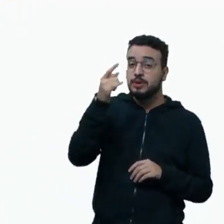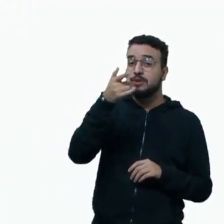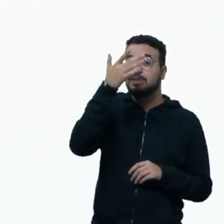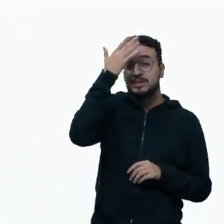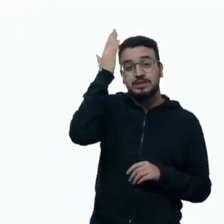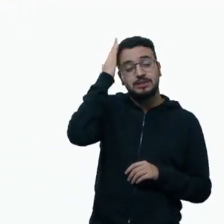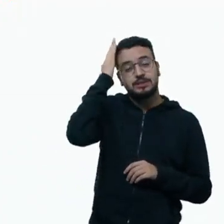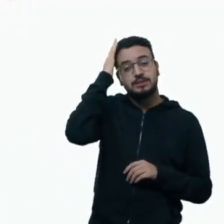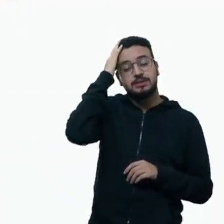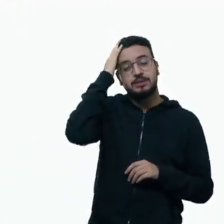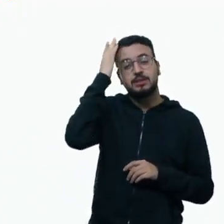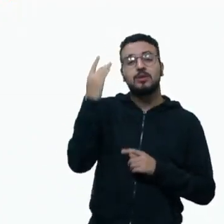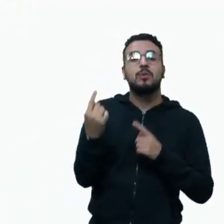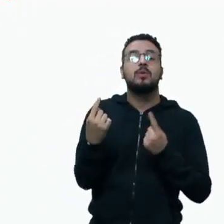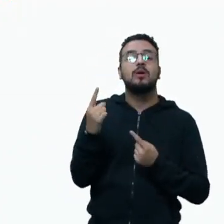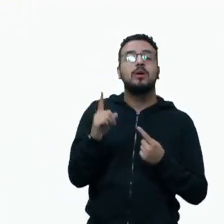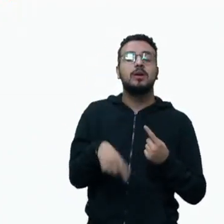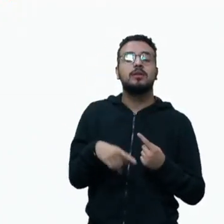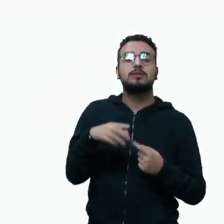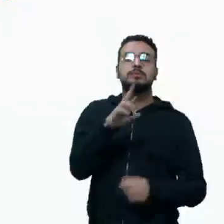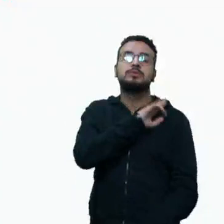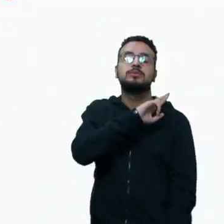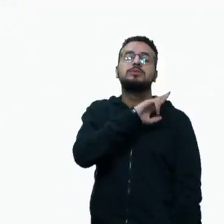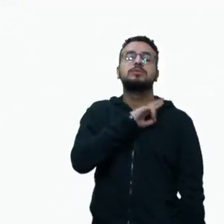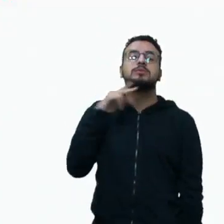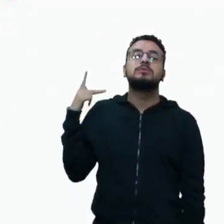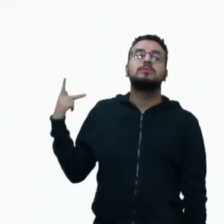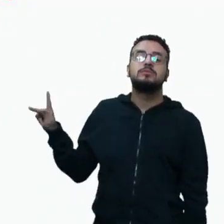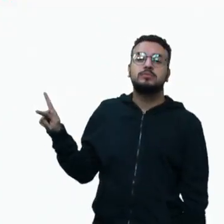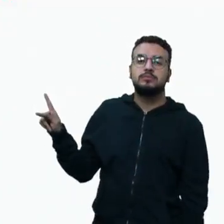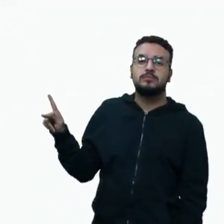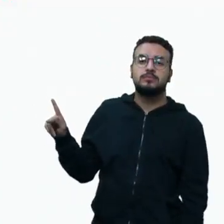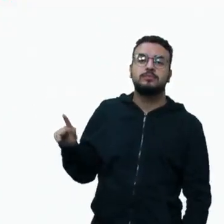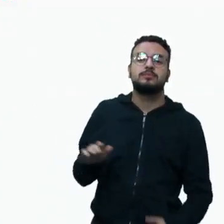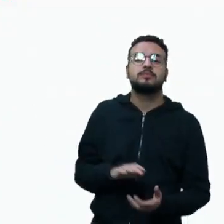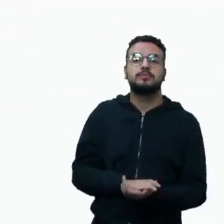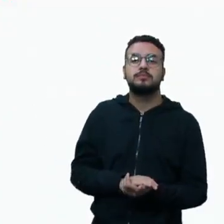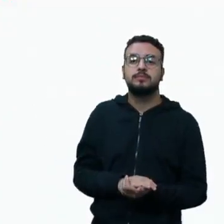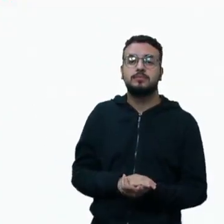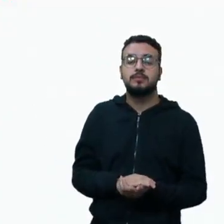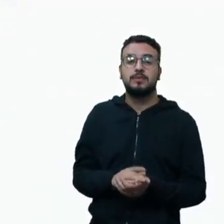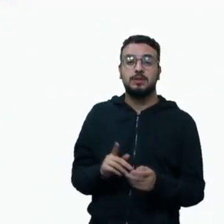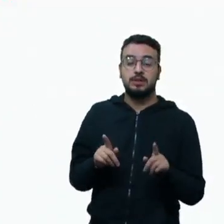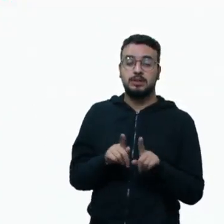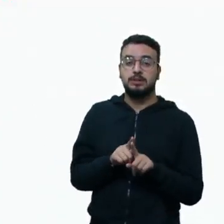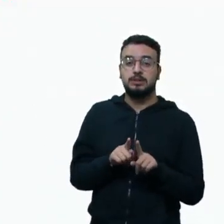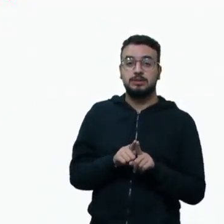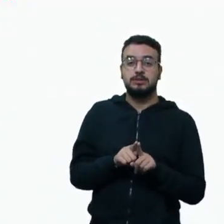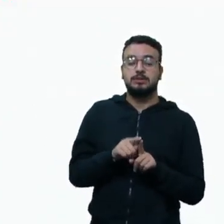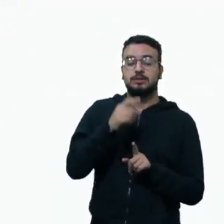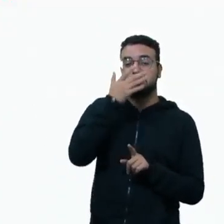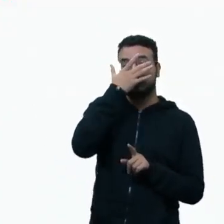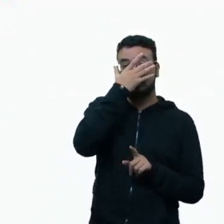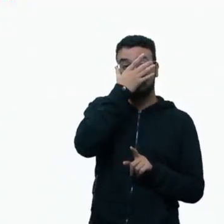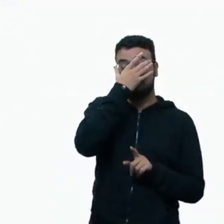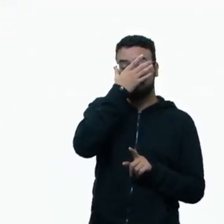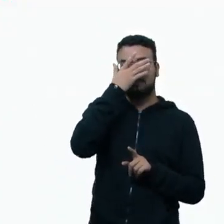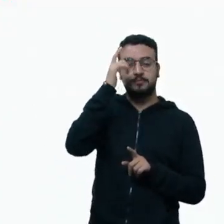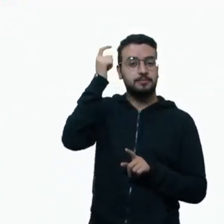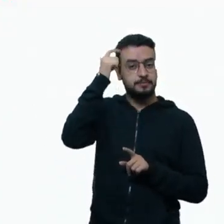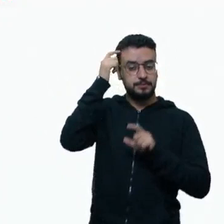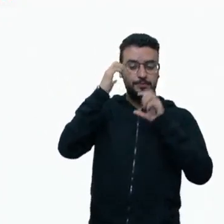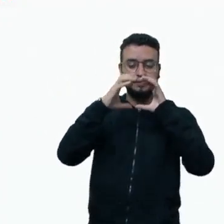saiba qual a função do cerebelo. Além dele, ventralmente a ele, no caso, ventralmente ao